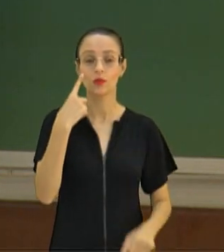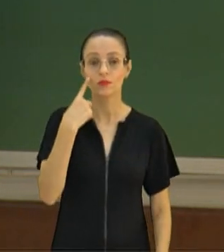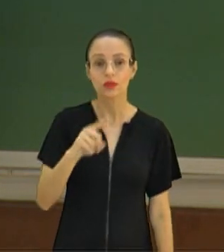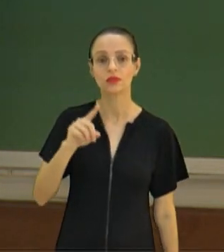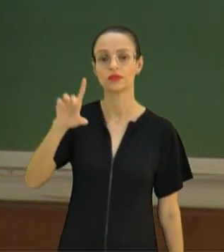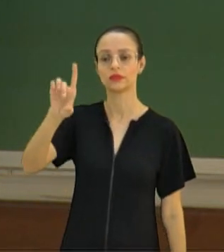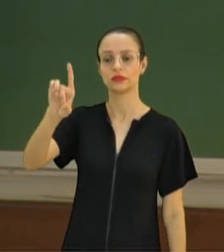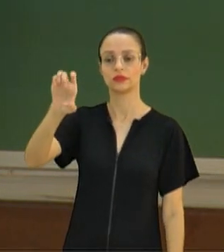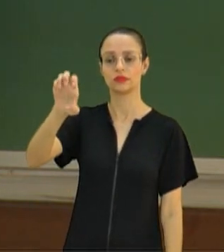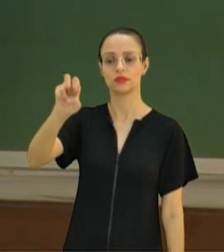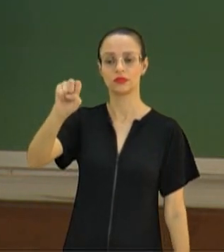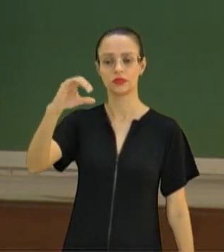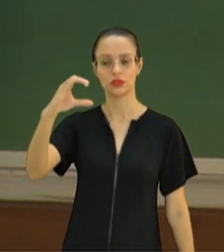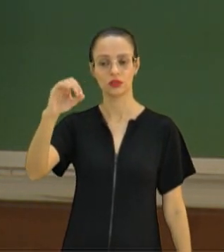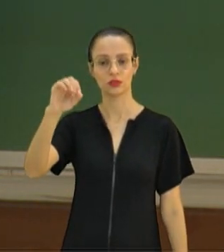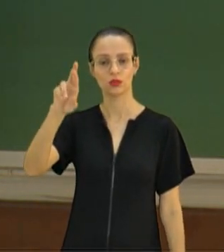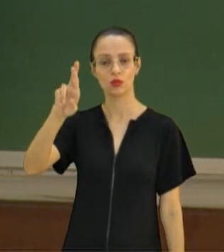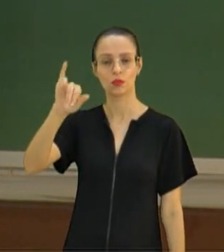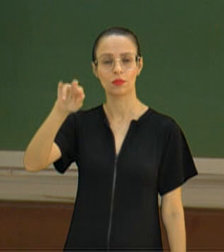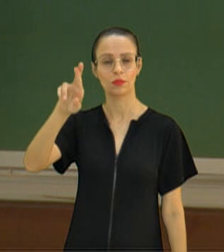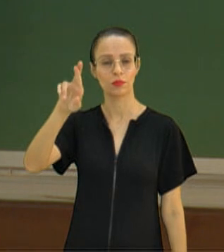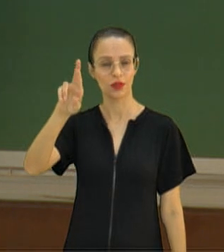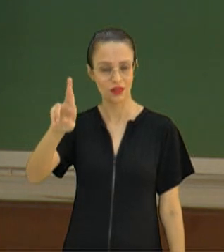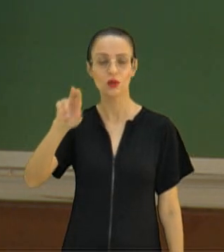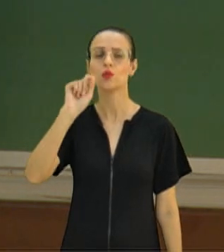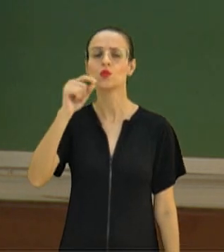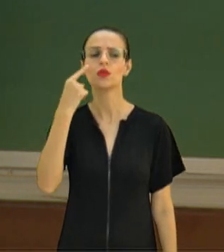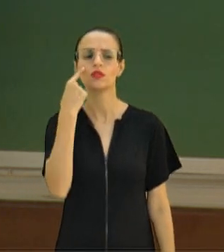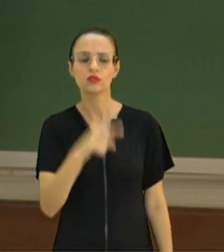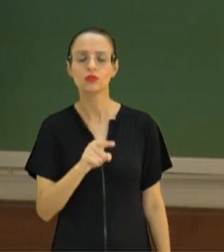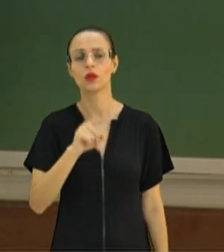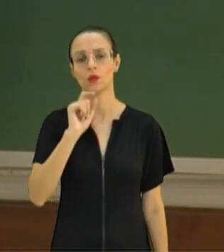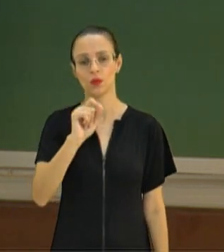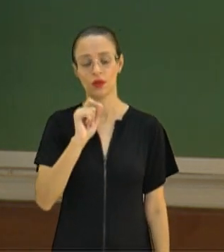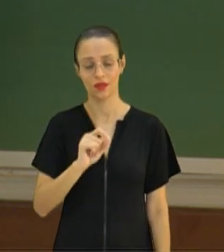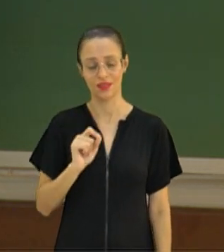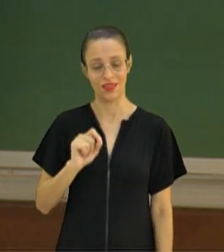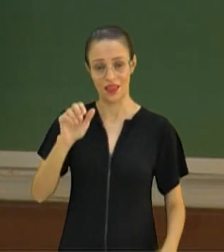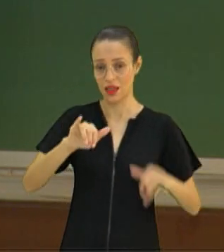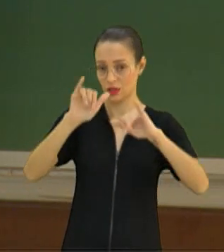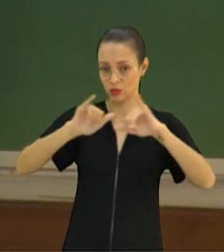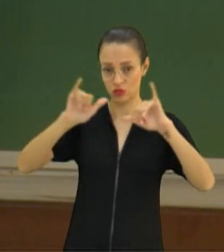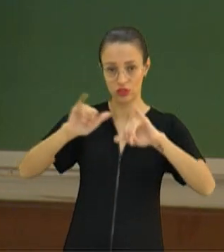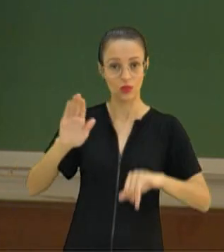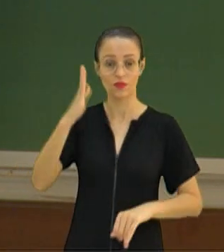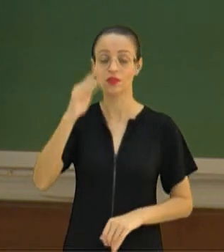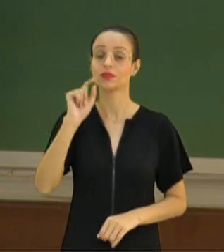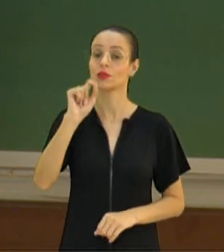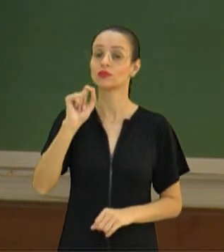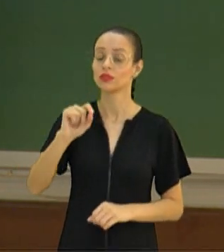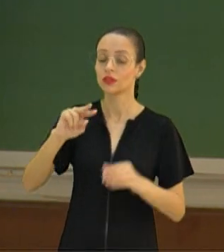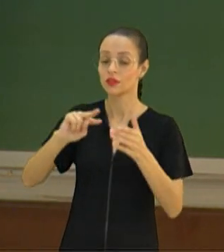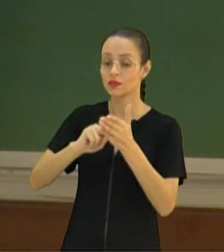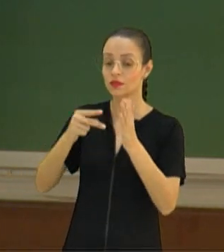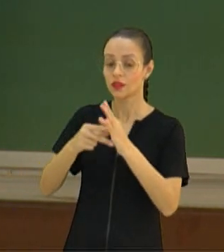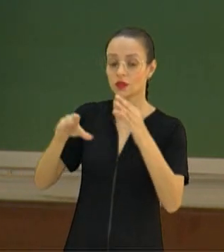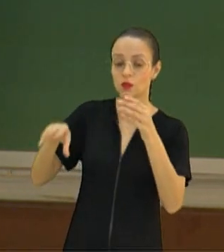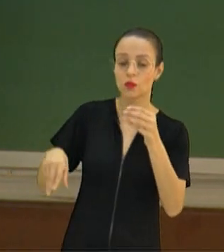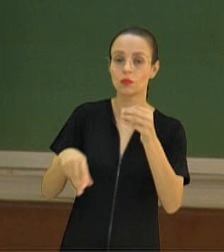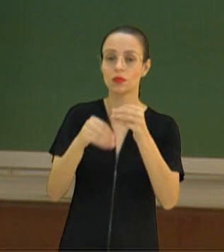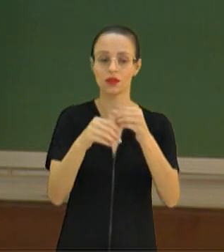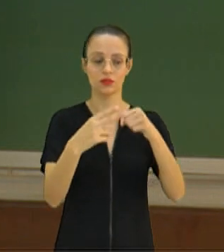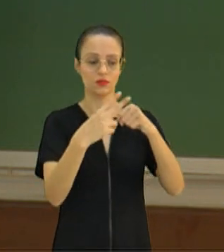alunos descobriram. O que eles descobriram? Que a notícia em si não era falsa. Ela completa o sentido do verbo